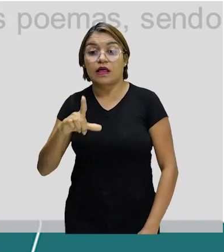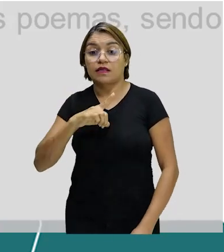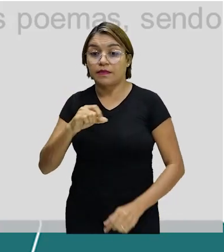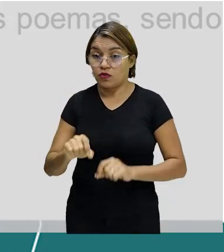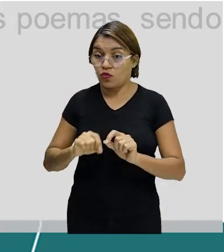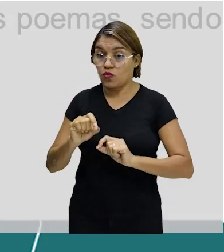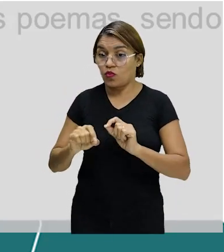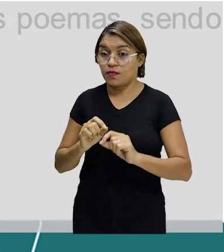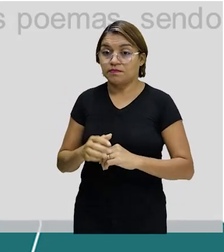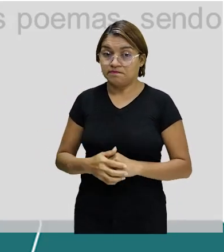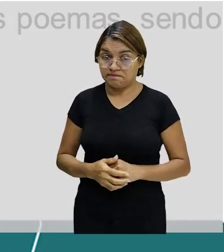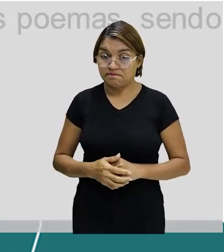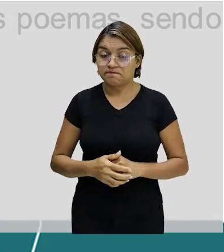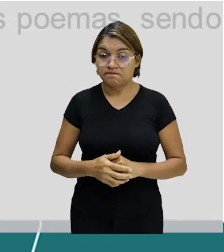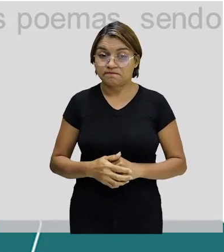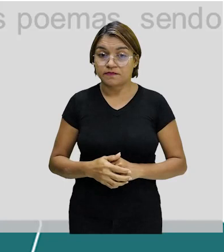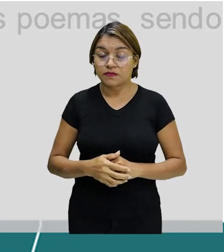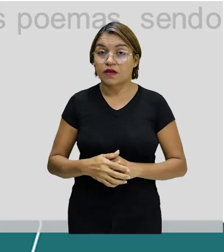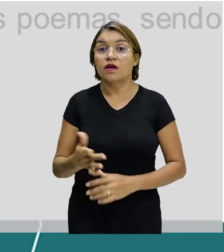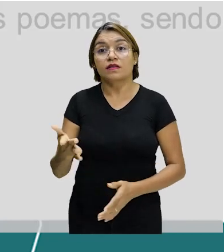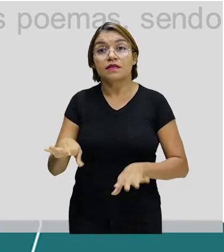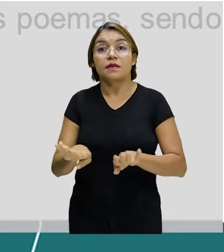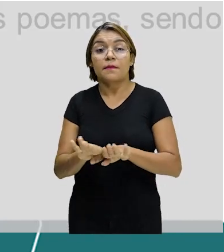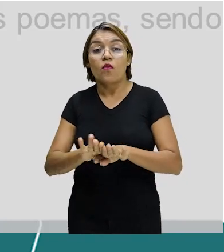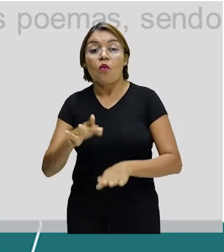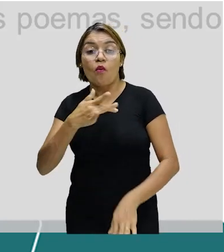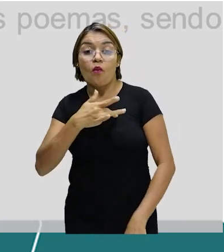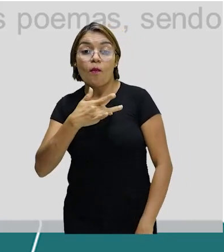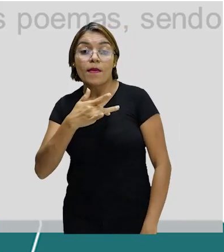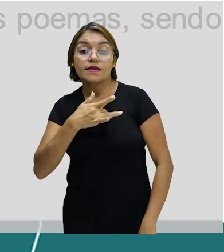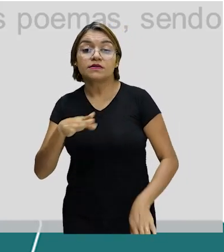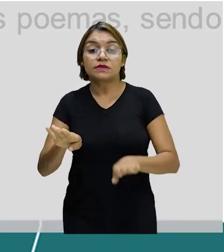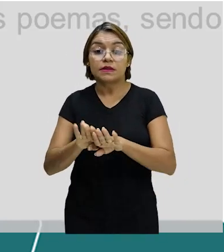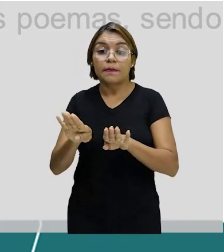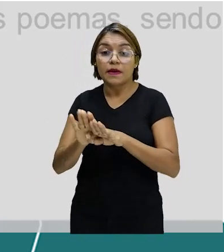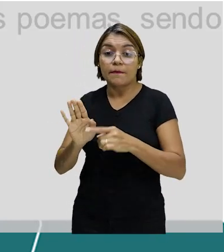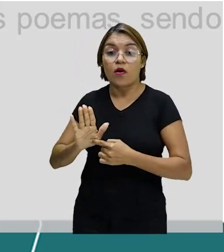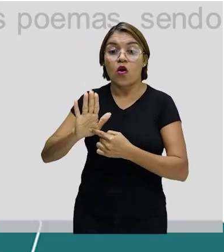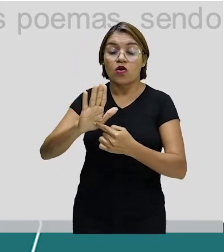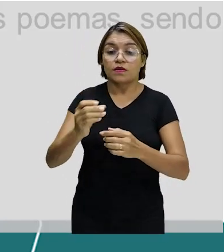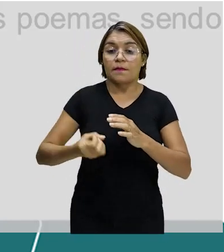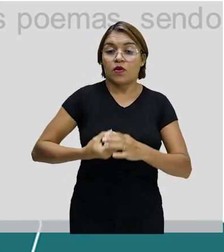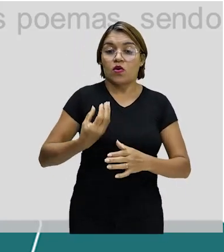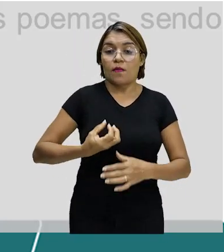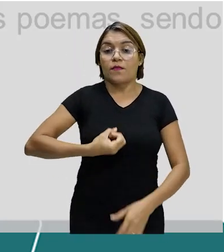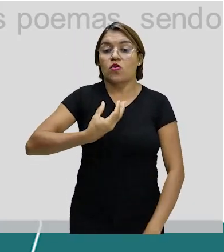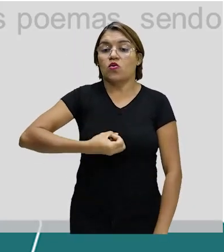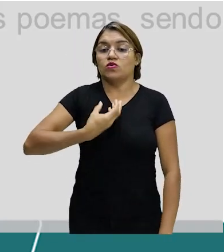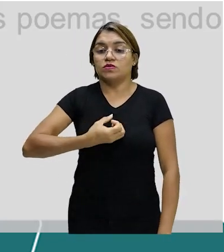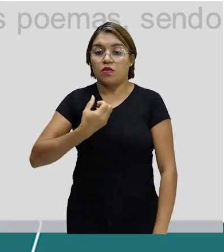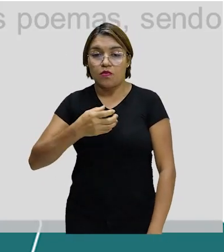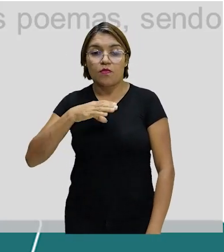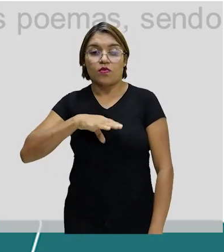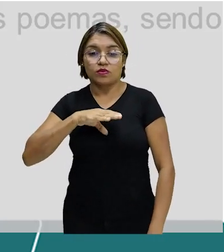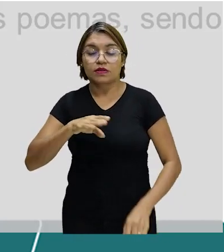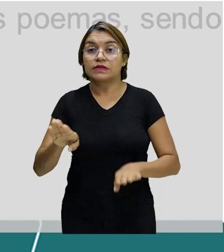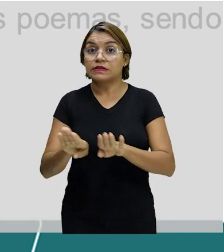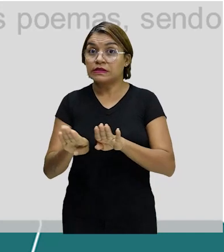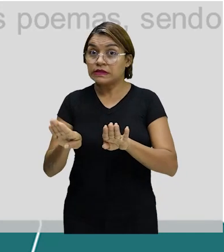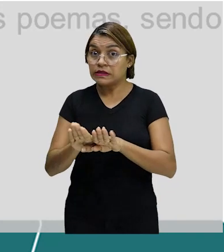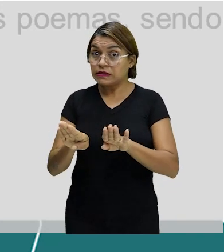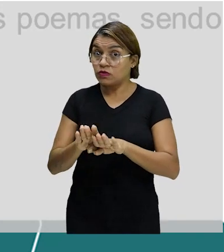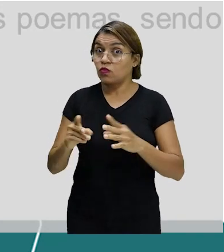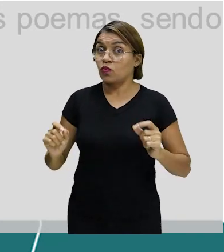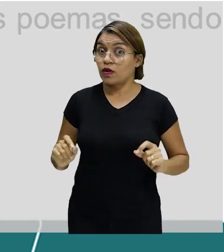o romantismo. O maior destaque na produção arcade portuguesa foram os poemas, sendo Bocage um dos maiores